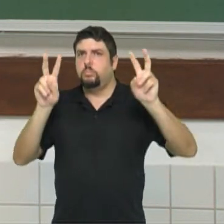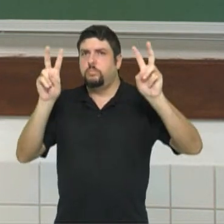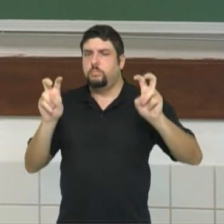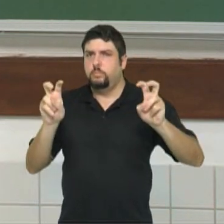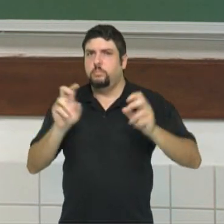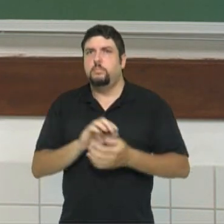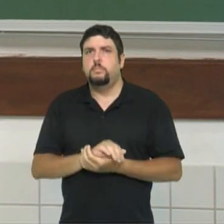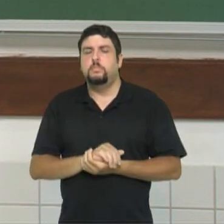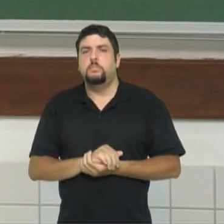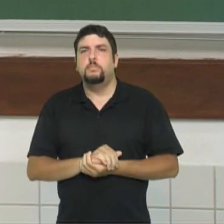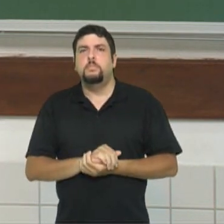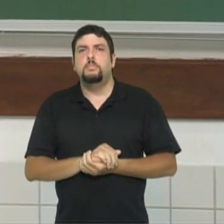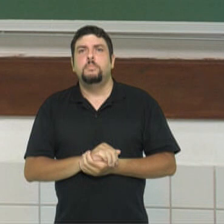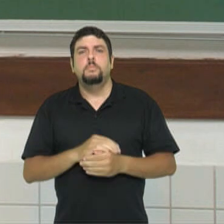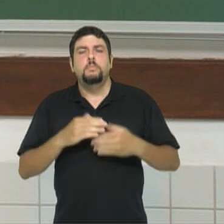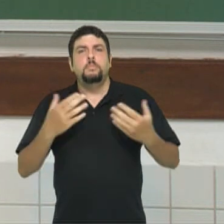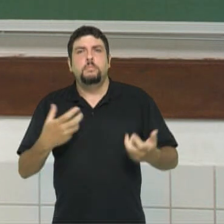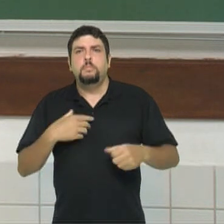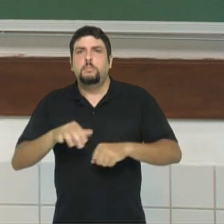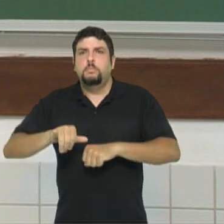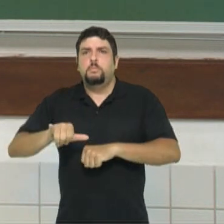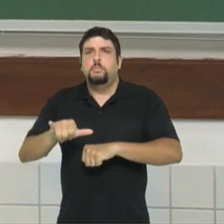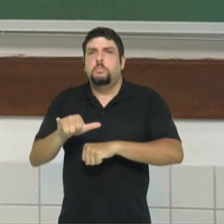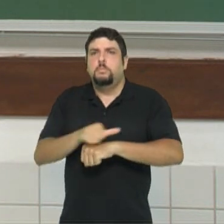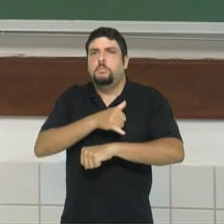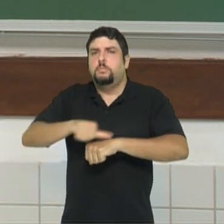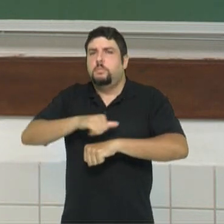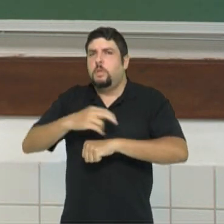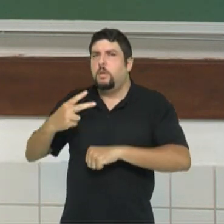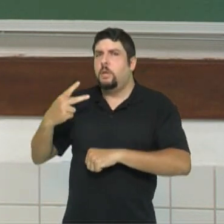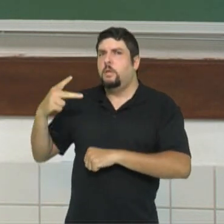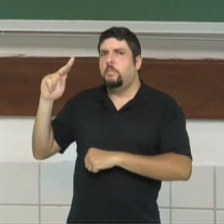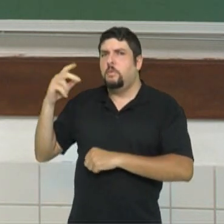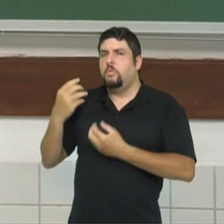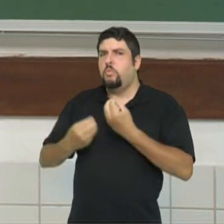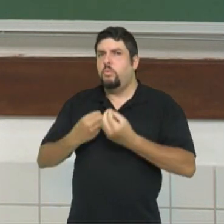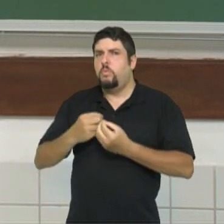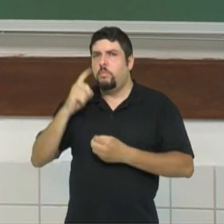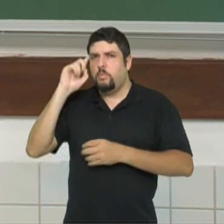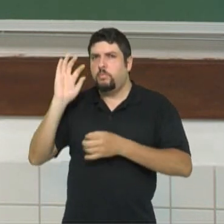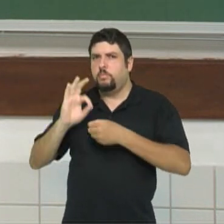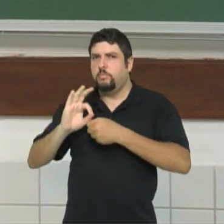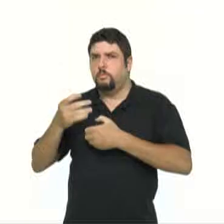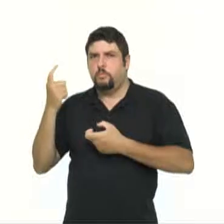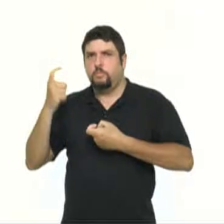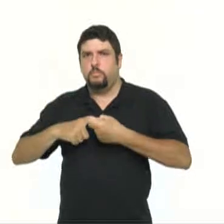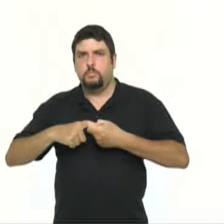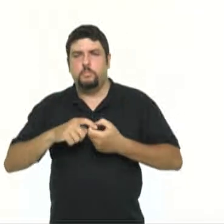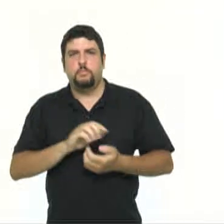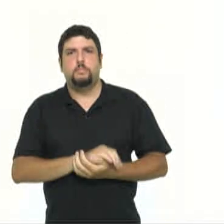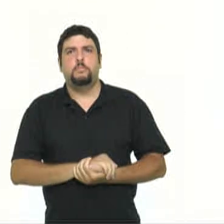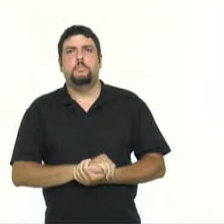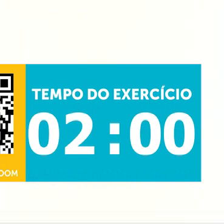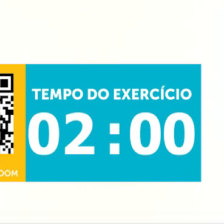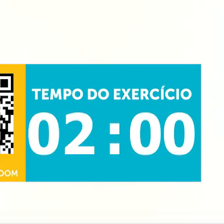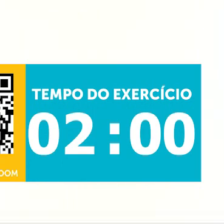foi, então, a estratégia que o Marcos utilizou? Pensa lá um pouquinho e logo voltamos.